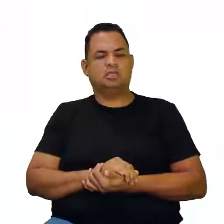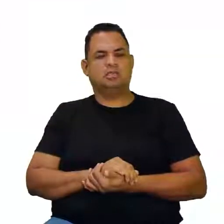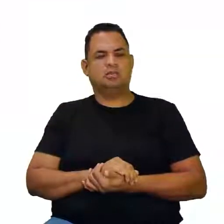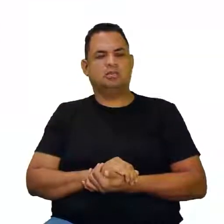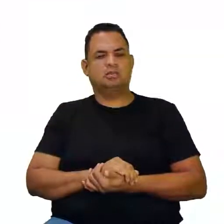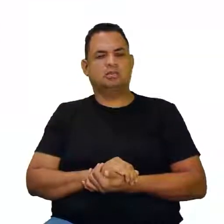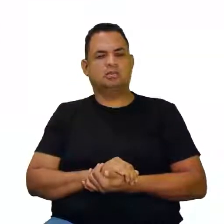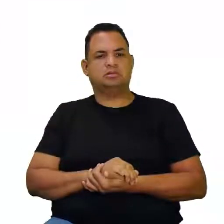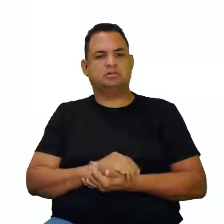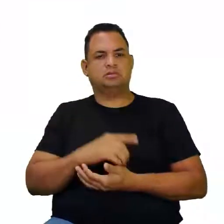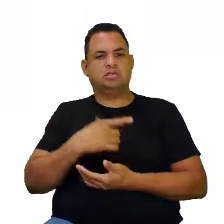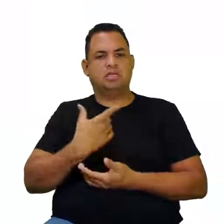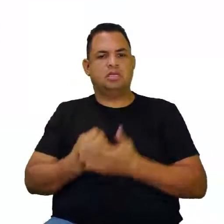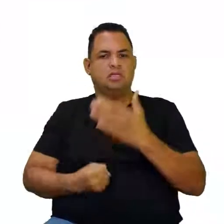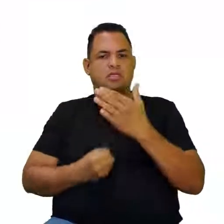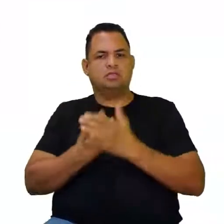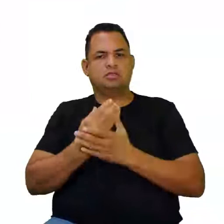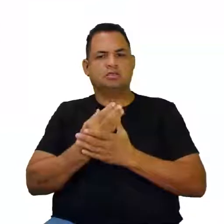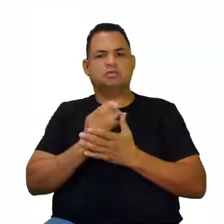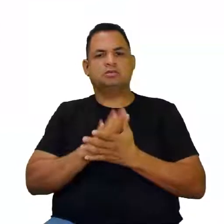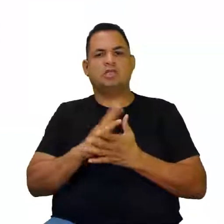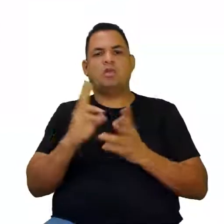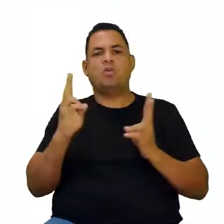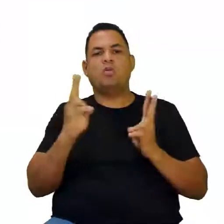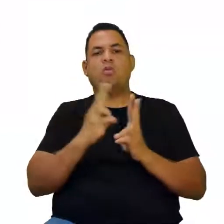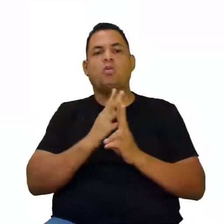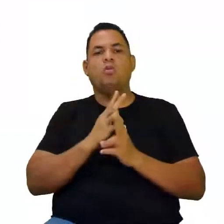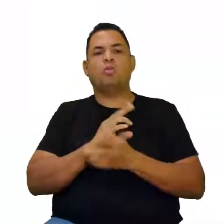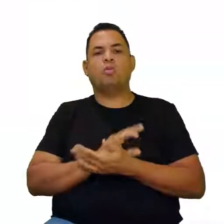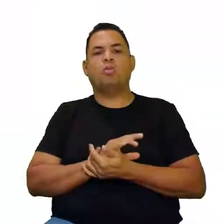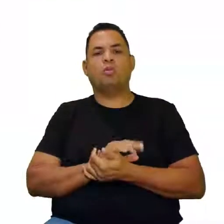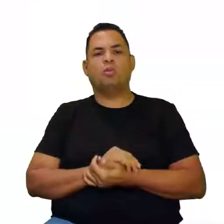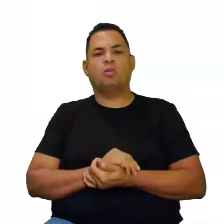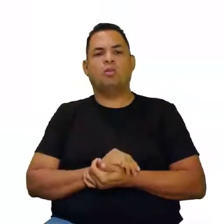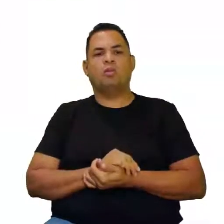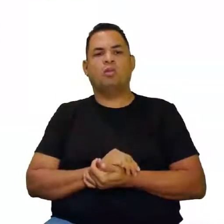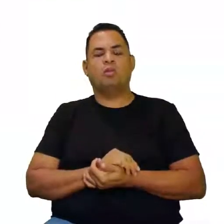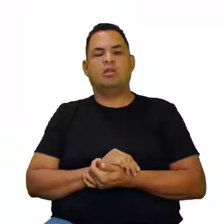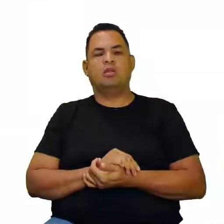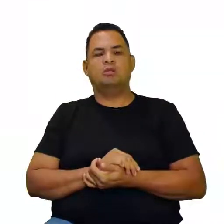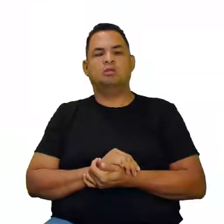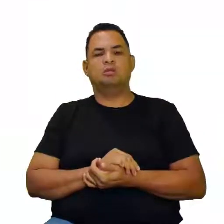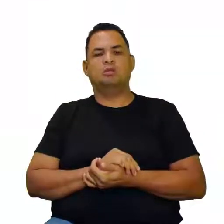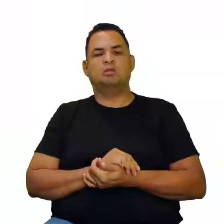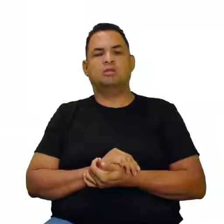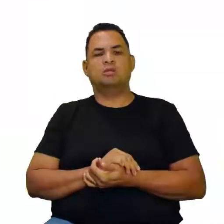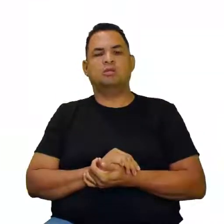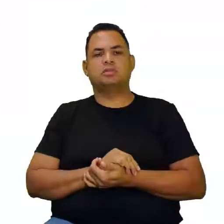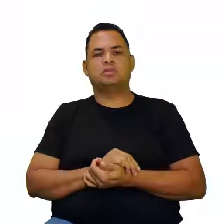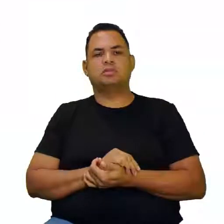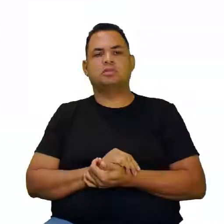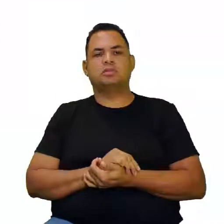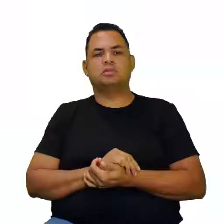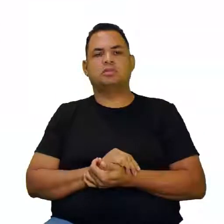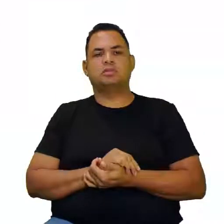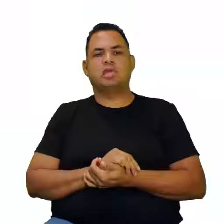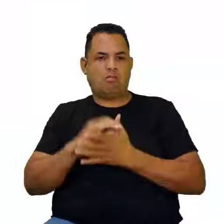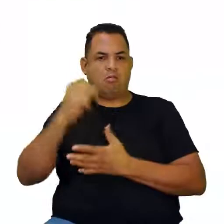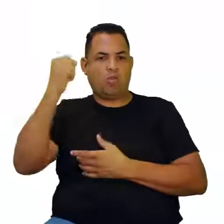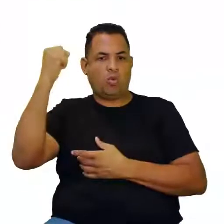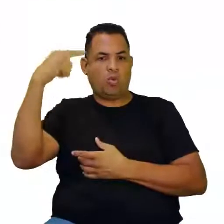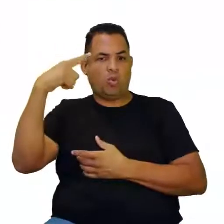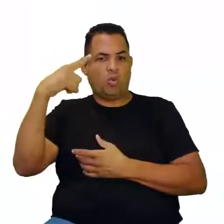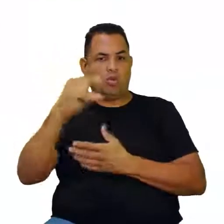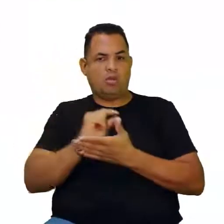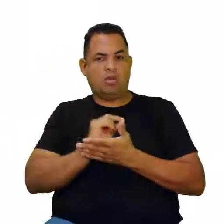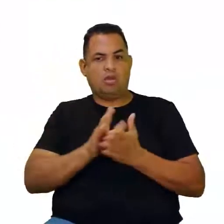A energia obtida a partir do vento é mais cara que a energia solar e ambas são livres de emissão de carbono? A gente viu